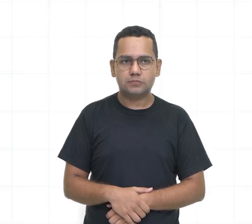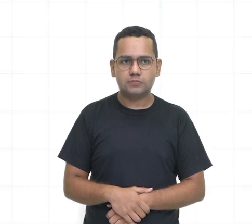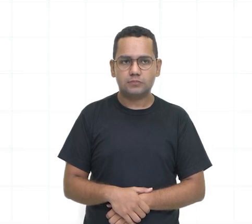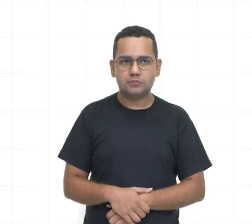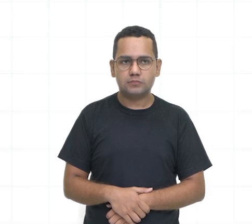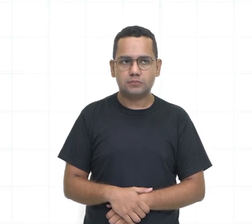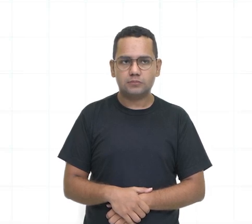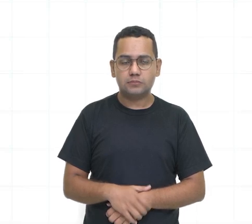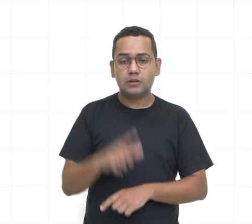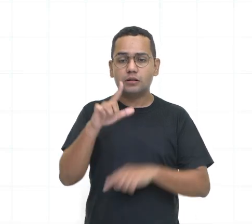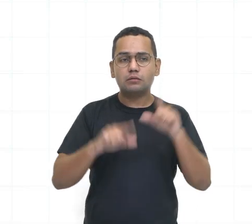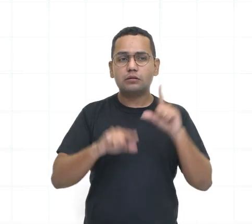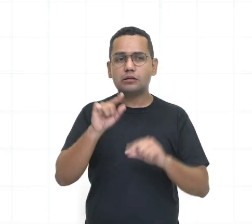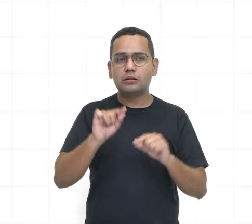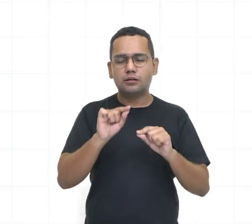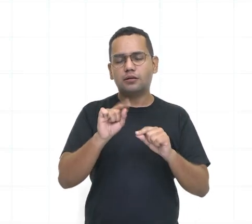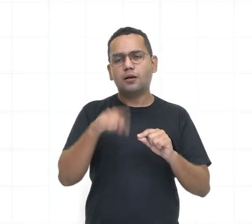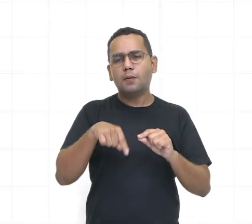né? São estrelas menores.